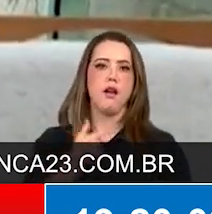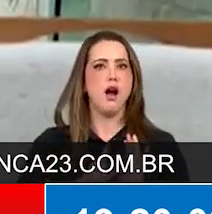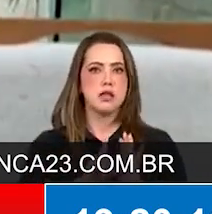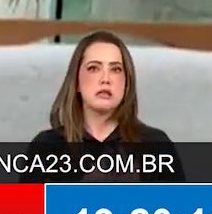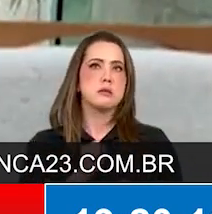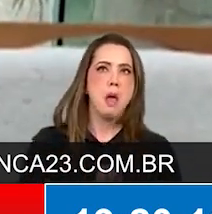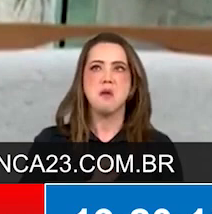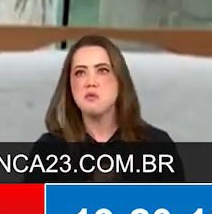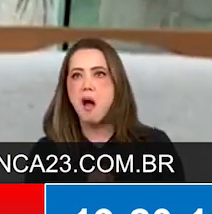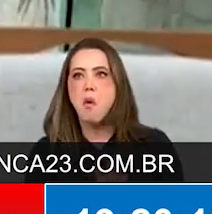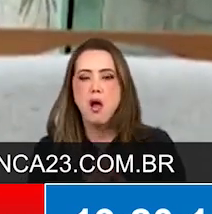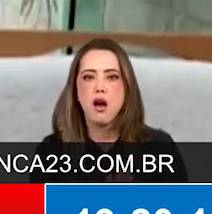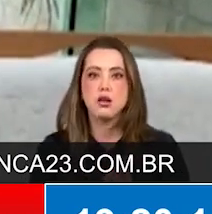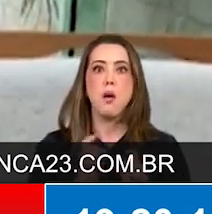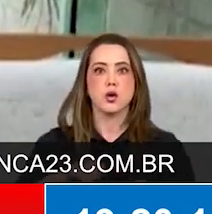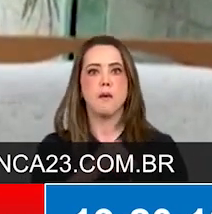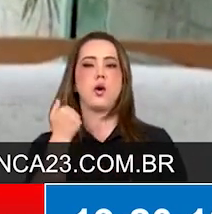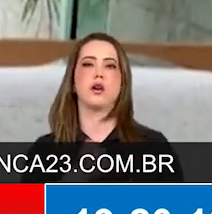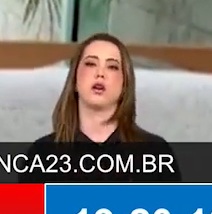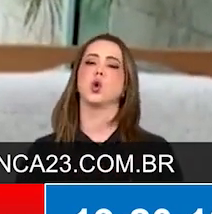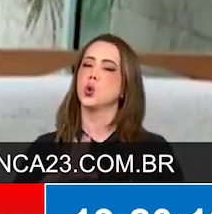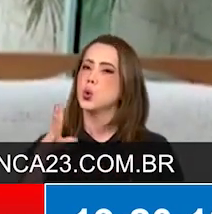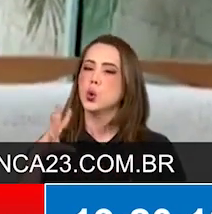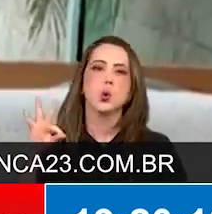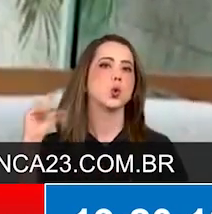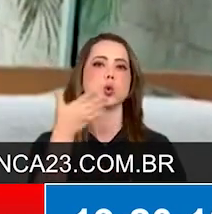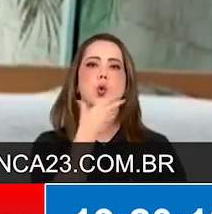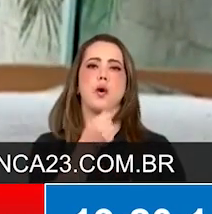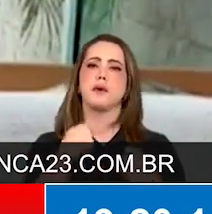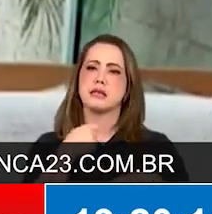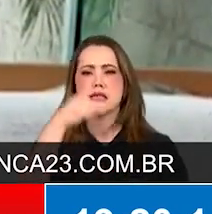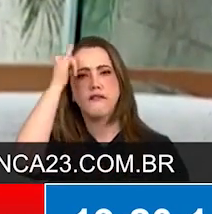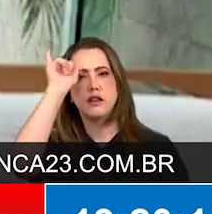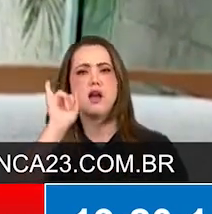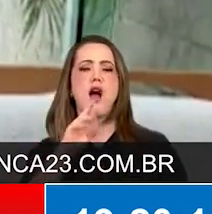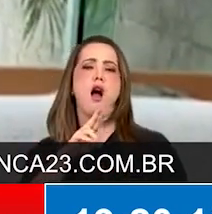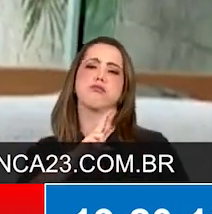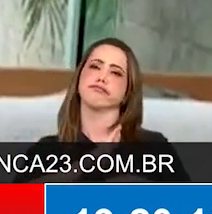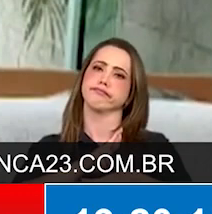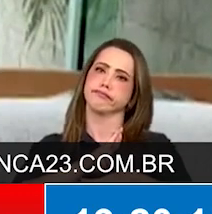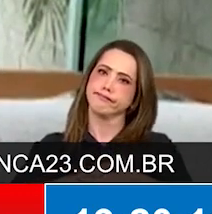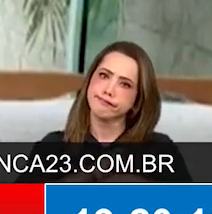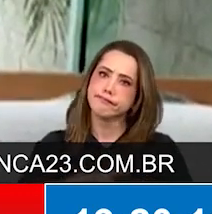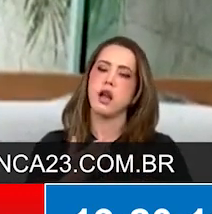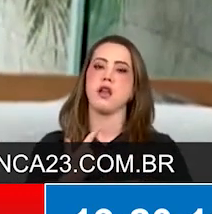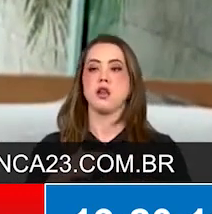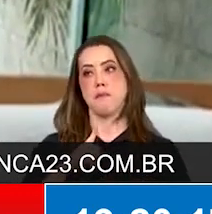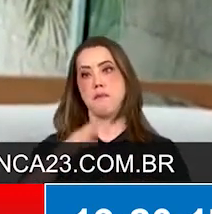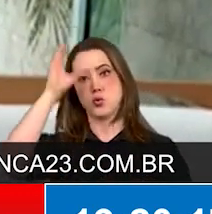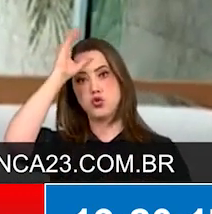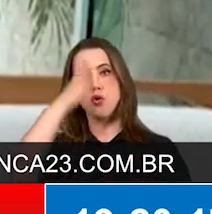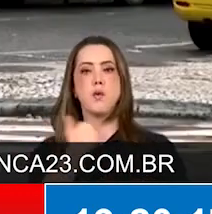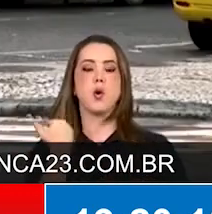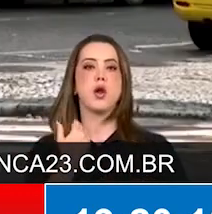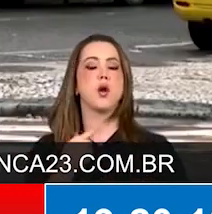Eu acho que todo homem, a partir dos 45, 50 anos, tem que fazer um preventivo de próstata. Tem um tio que já faleceu com câncer de próstata porque nunca fez